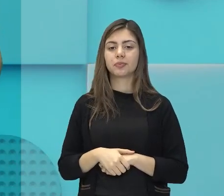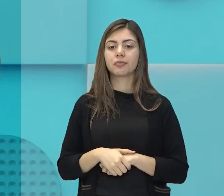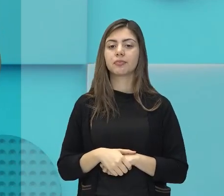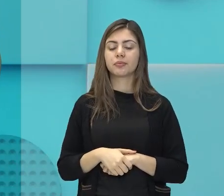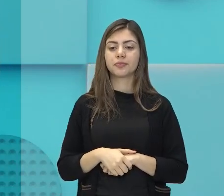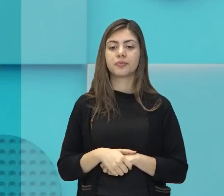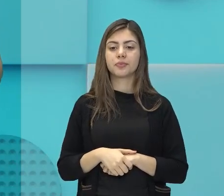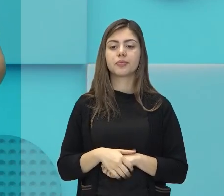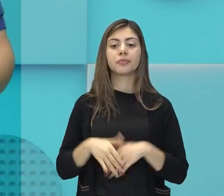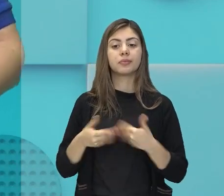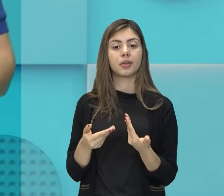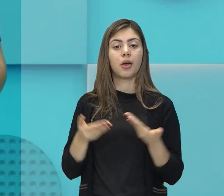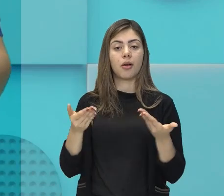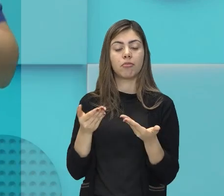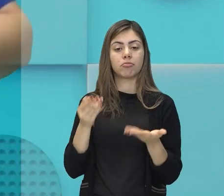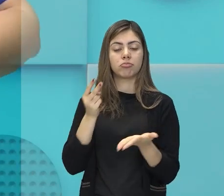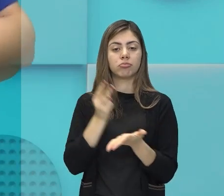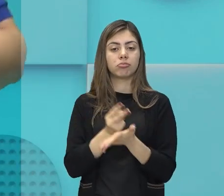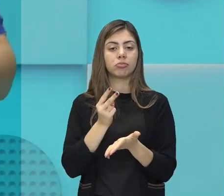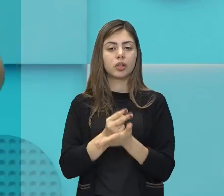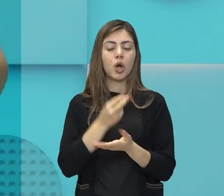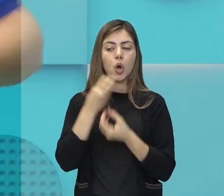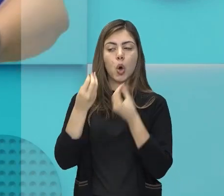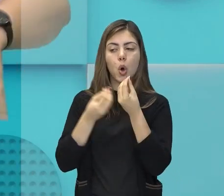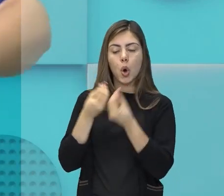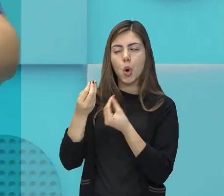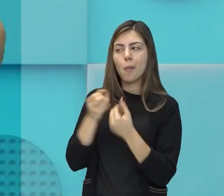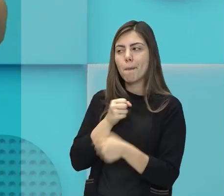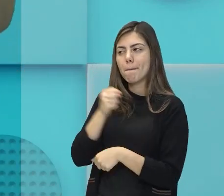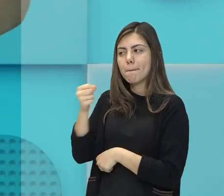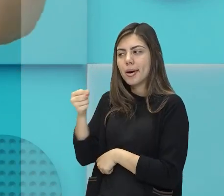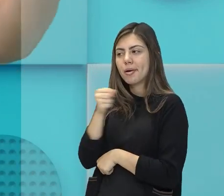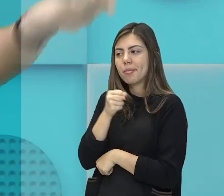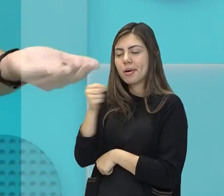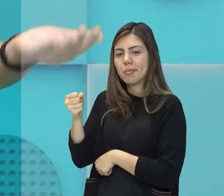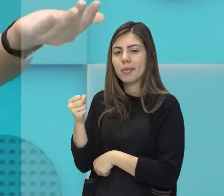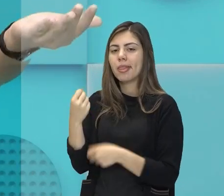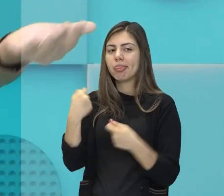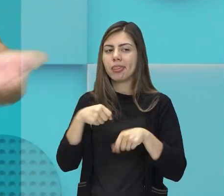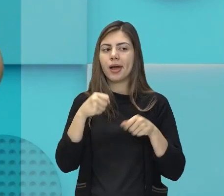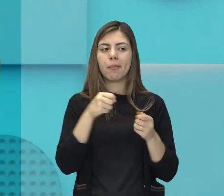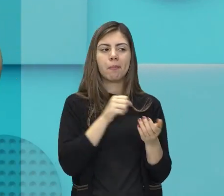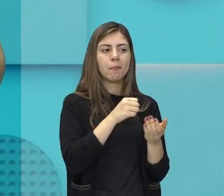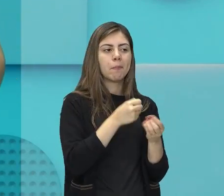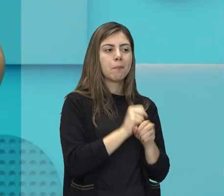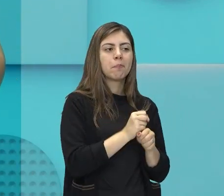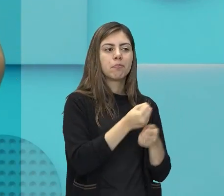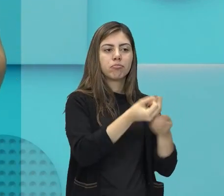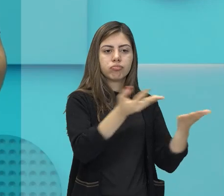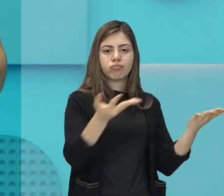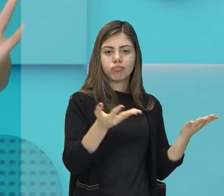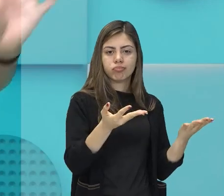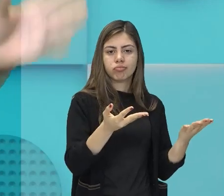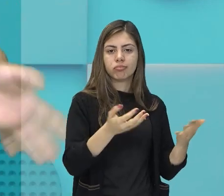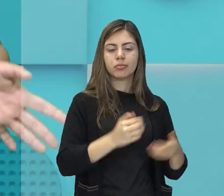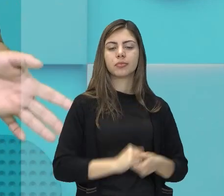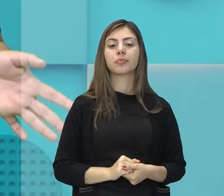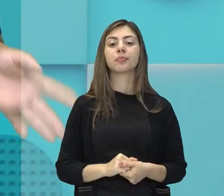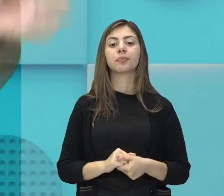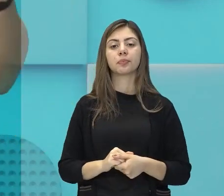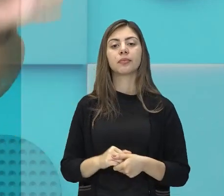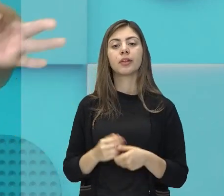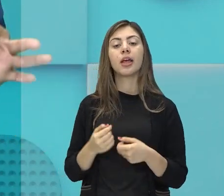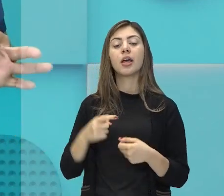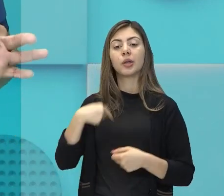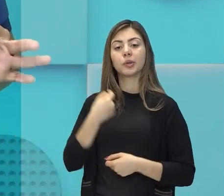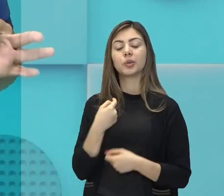as formas de como uma entrevista pode ser publicada, nós temos que comentar sobre um